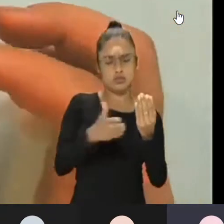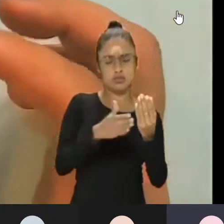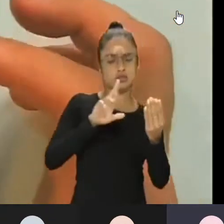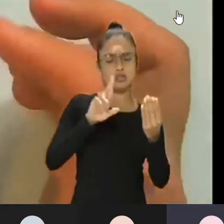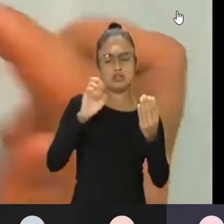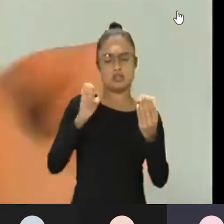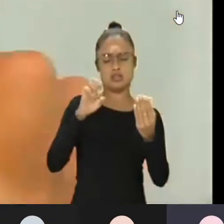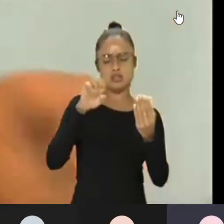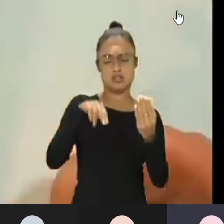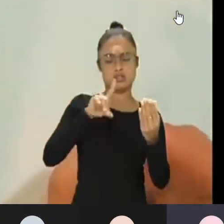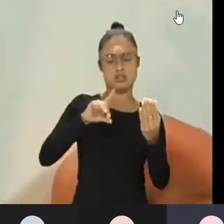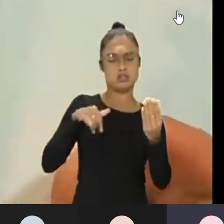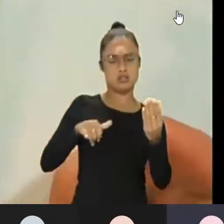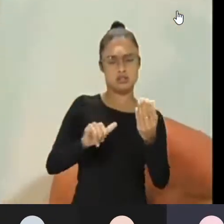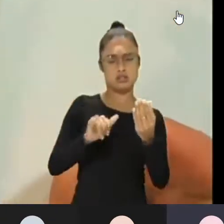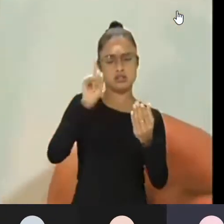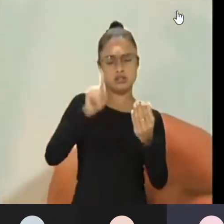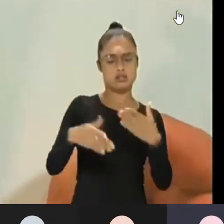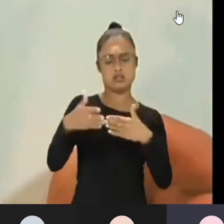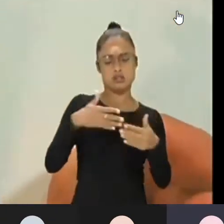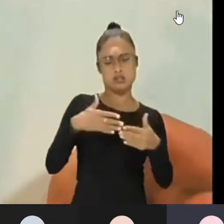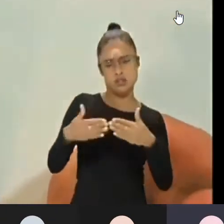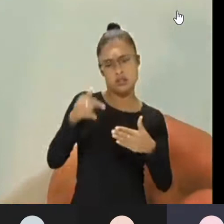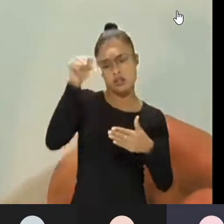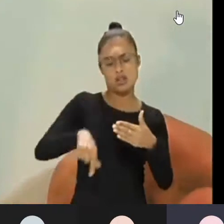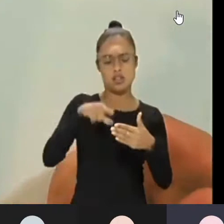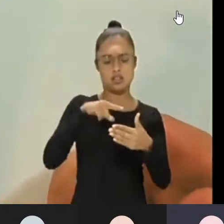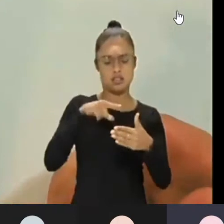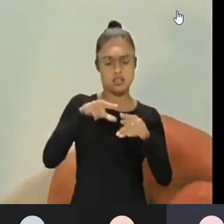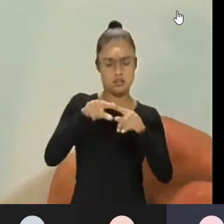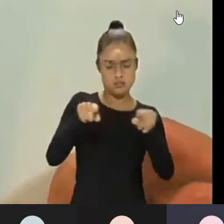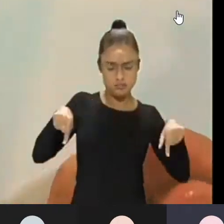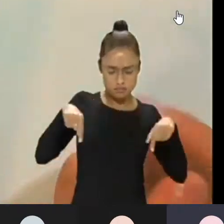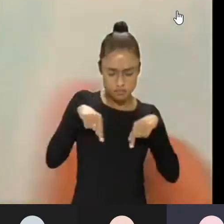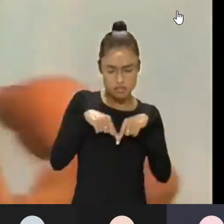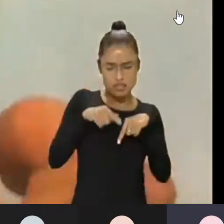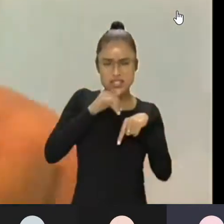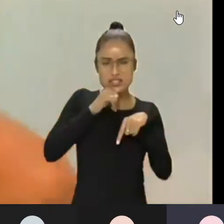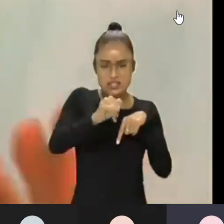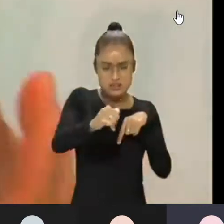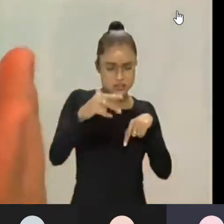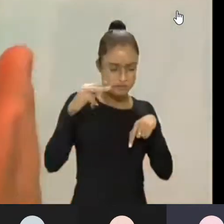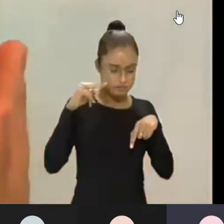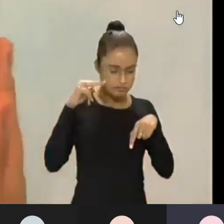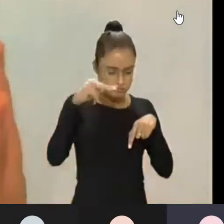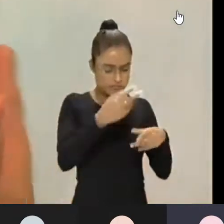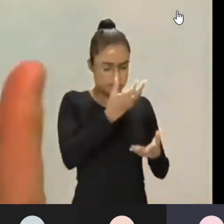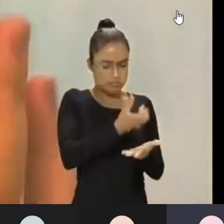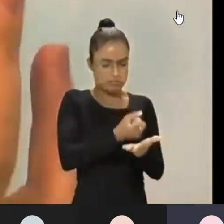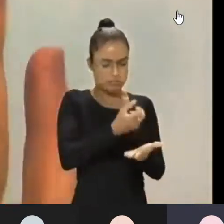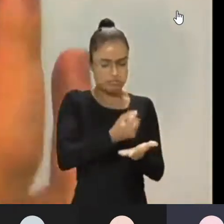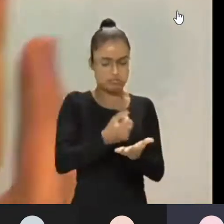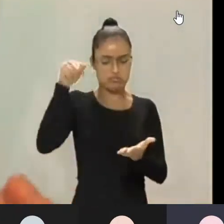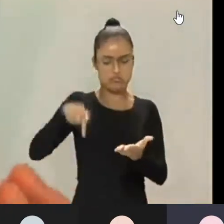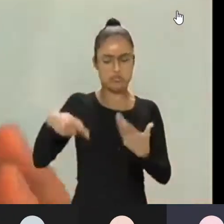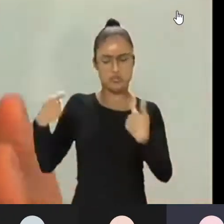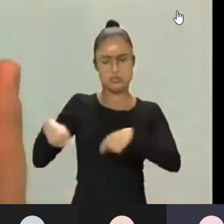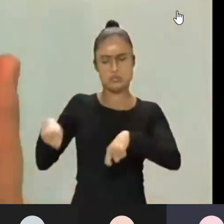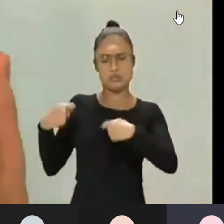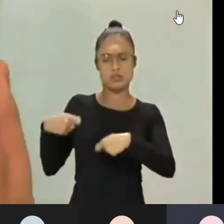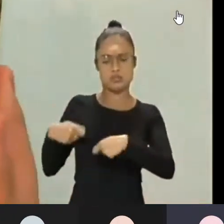aumentada, onde você vai ter essa maquete eletrônica para você manipular na perspectiva isométrica, é dentro desse software, dessa parte